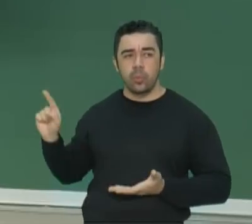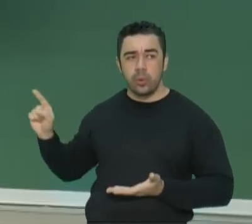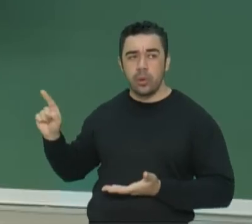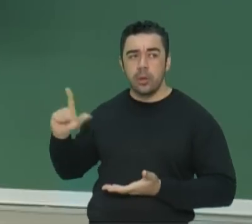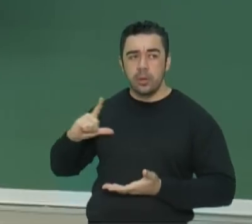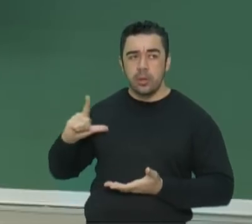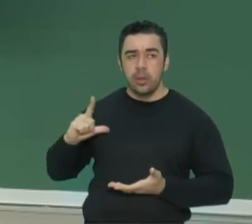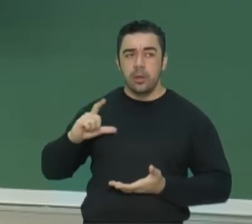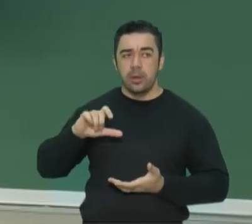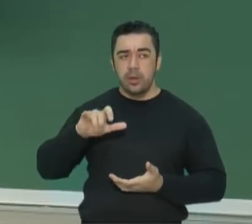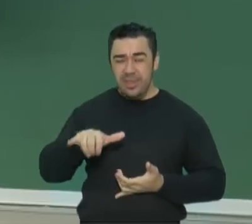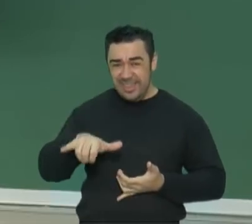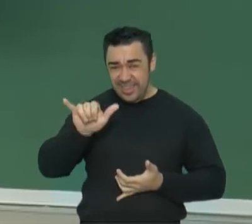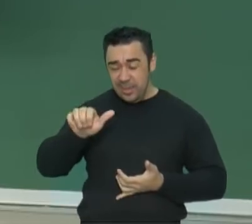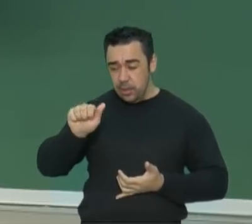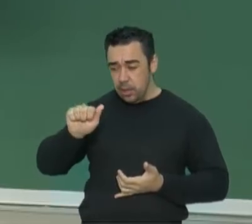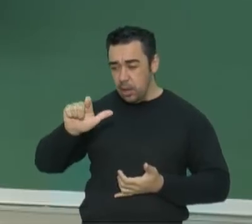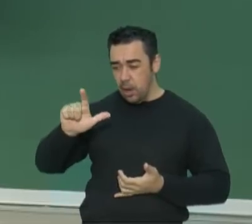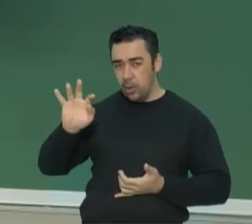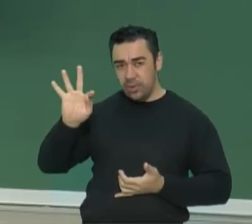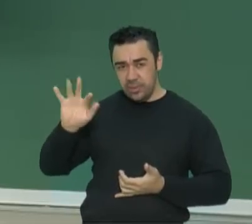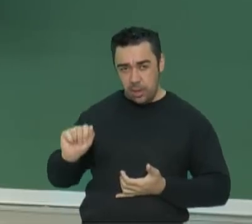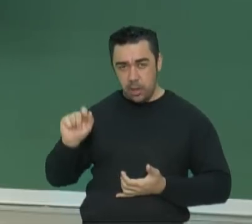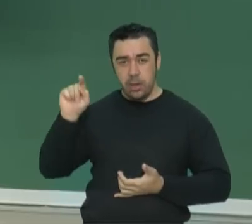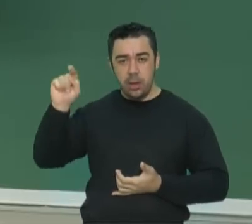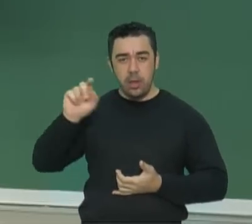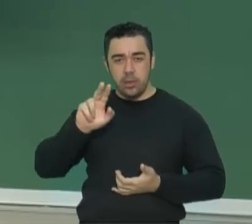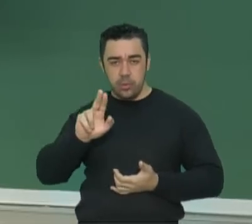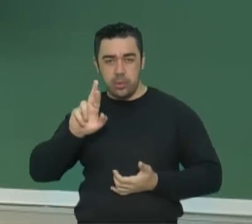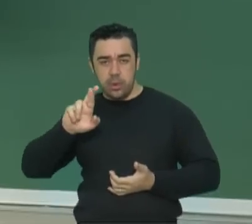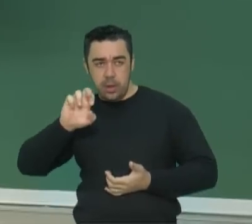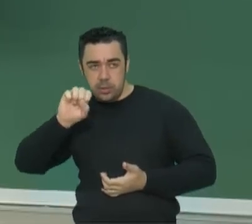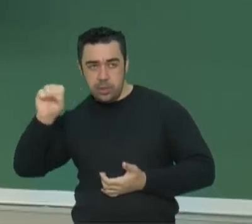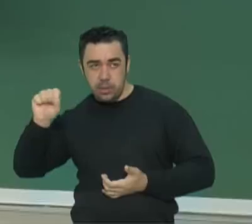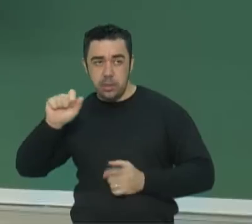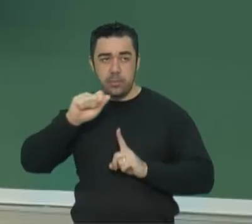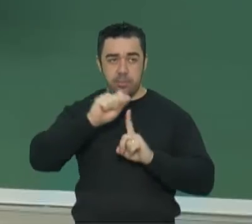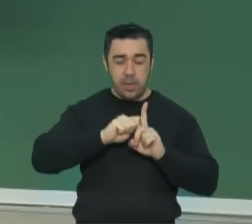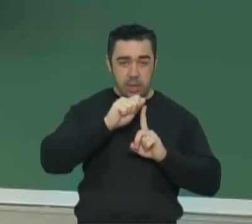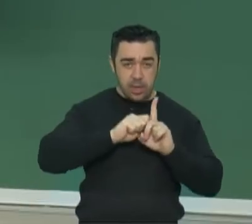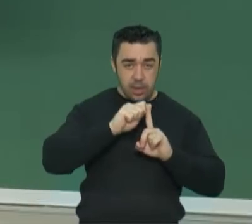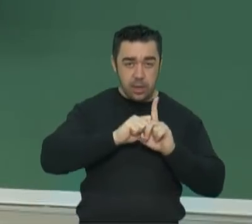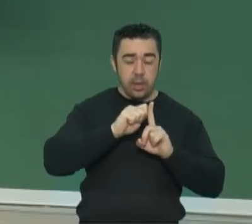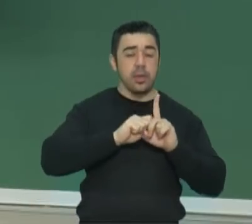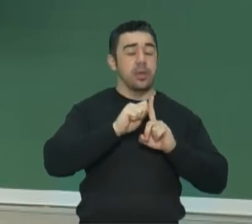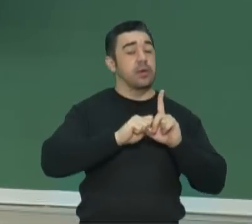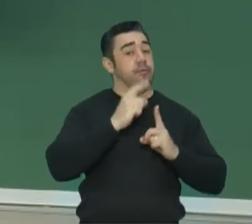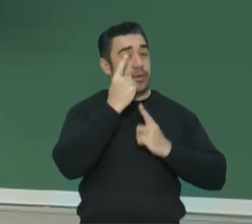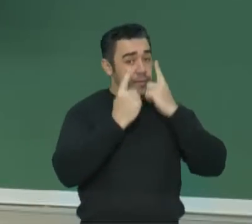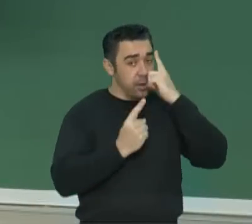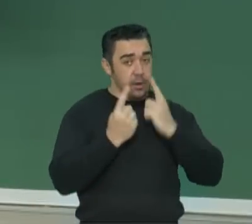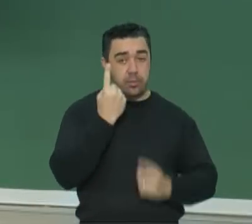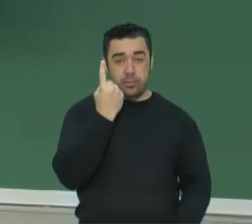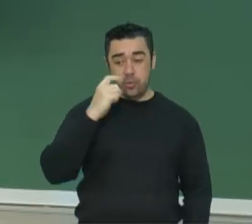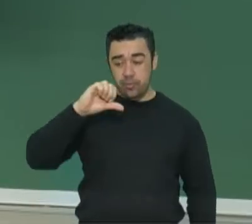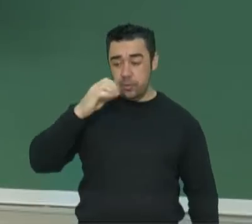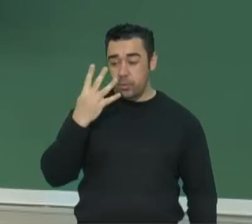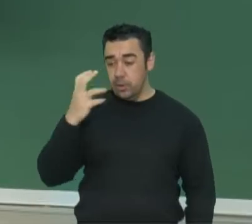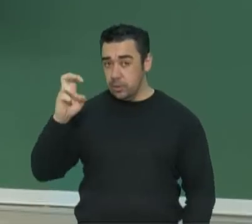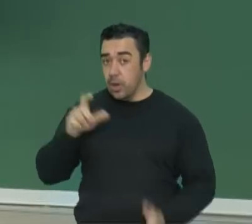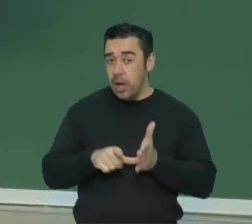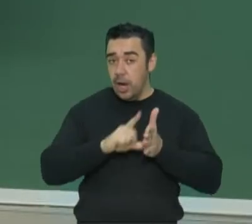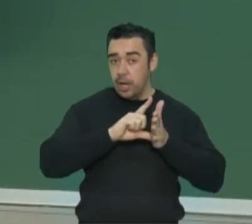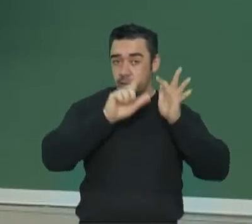feita na União Soviética, ali em fevereiro de 45, antes do final da Segunda Guerra Mundial. O